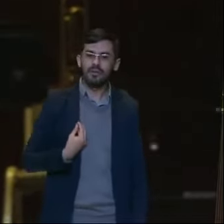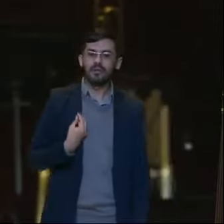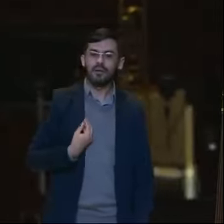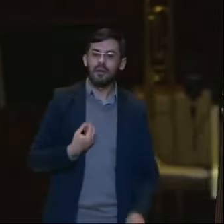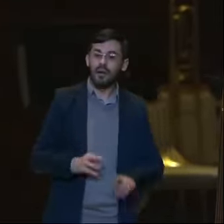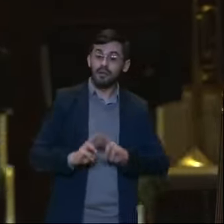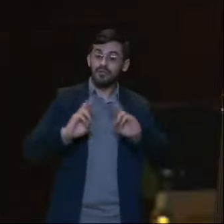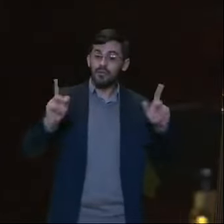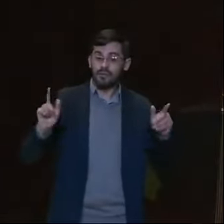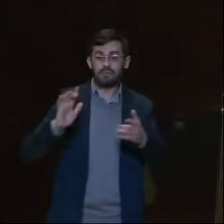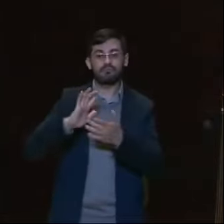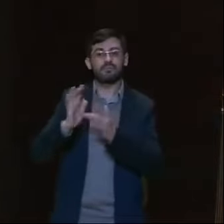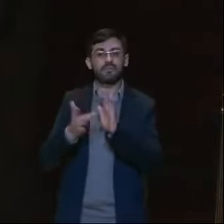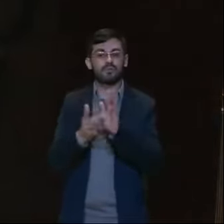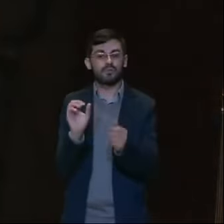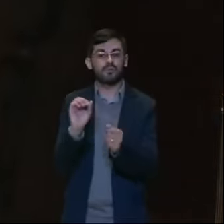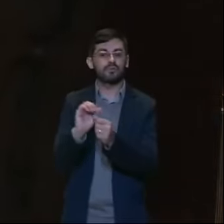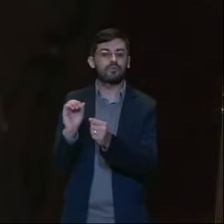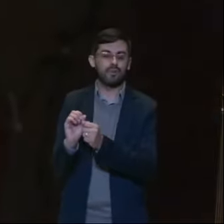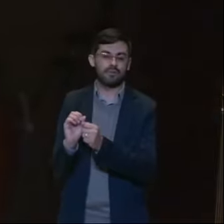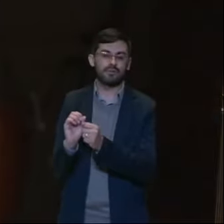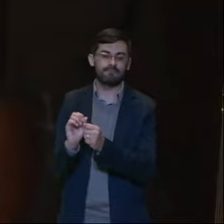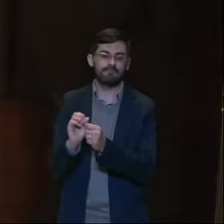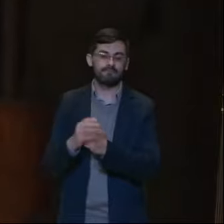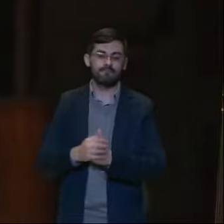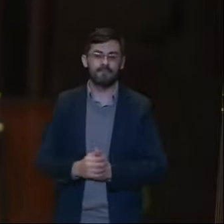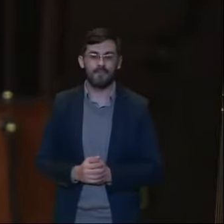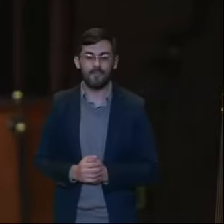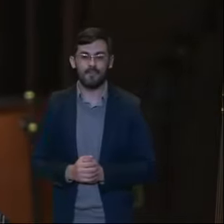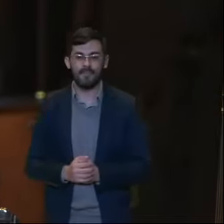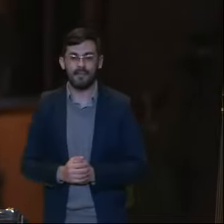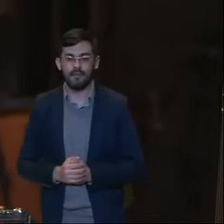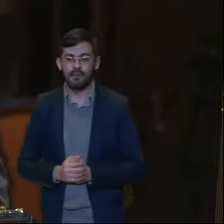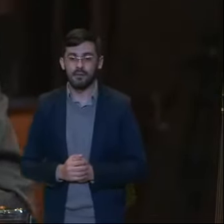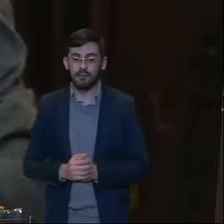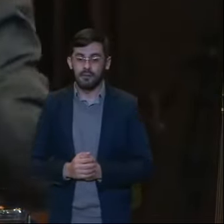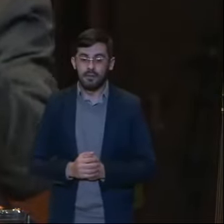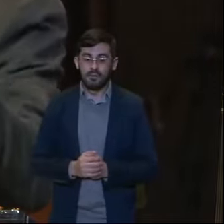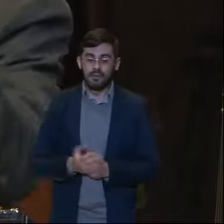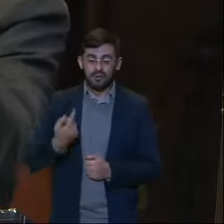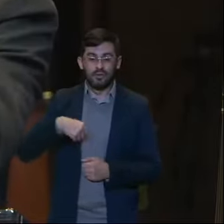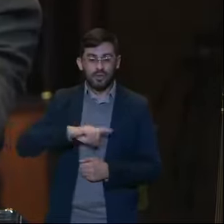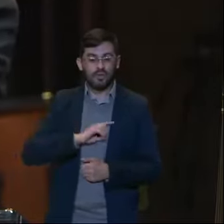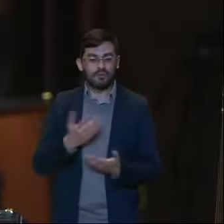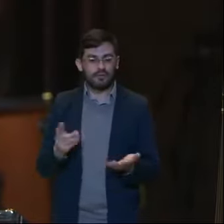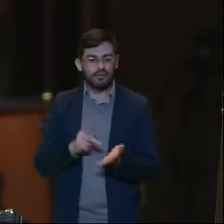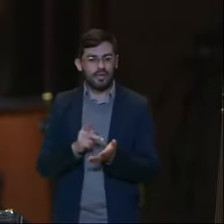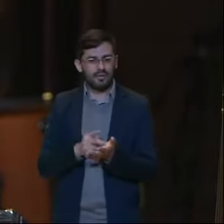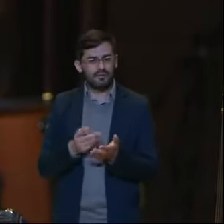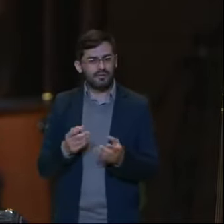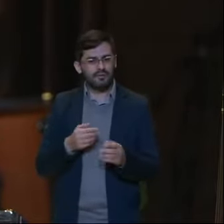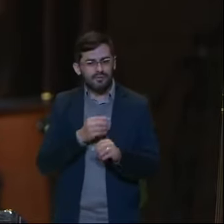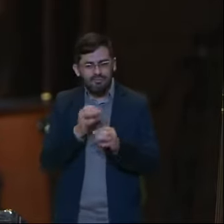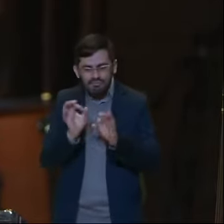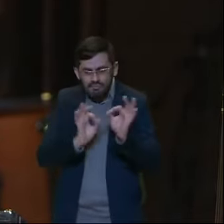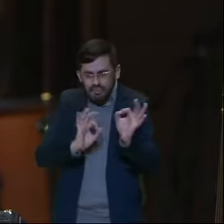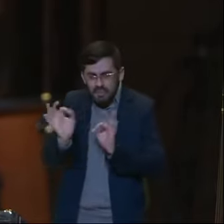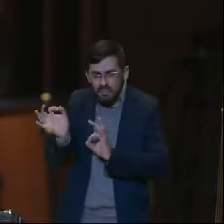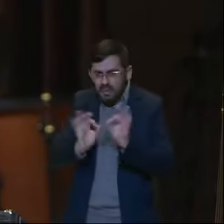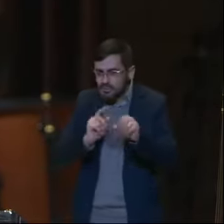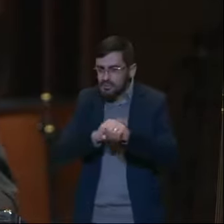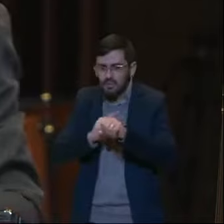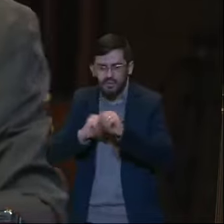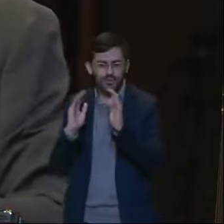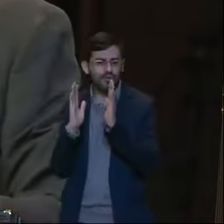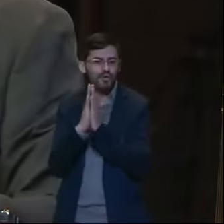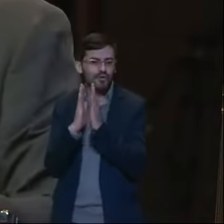Jesus faz. E meus irmãos, nós preparamos com muito carinho uma dinâmica de oração. Nós já tivemos um momento tão gostoso